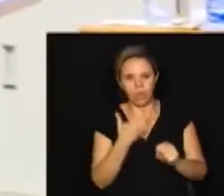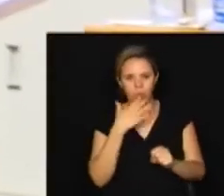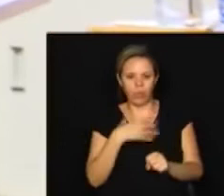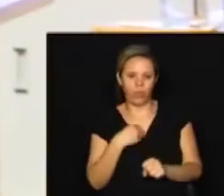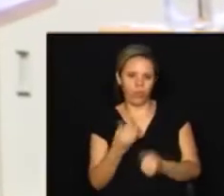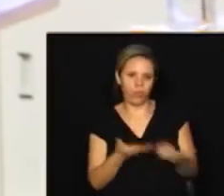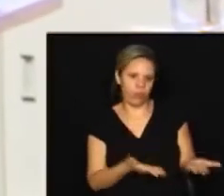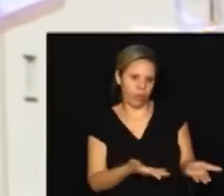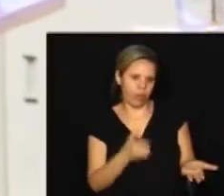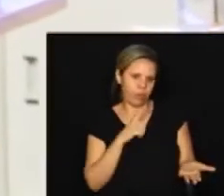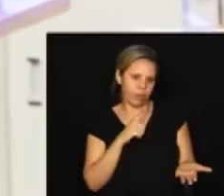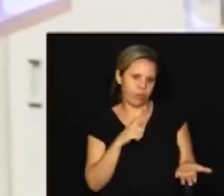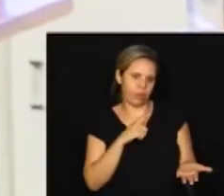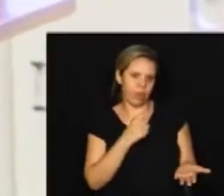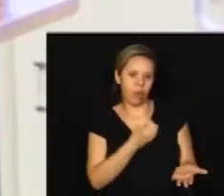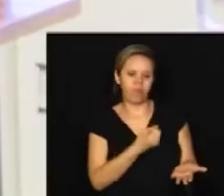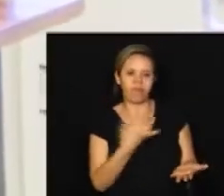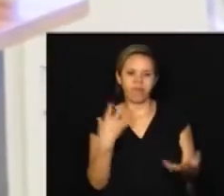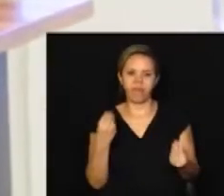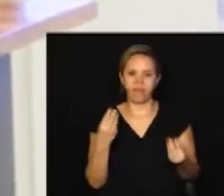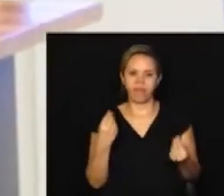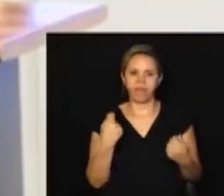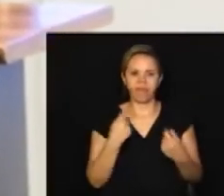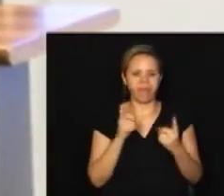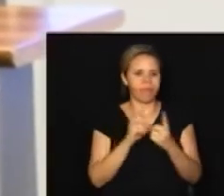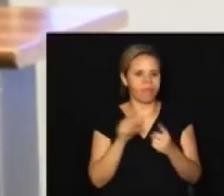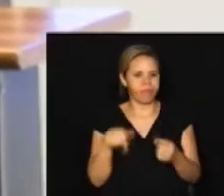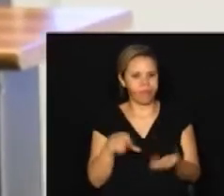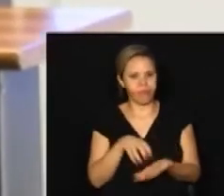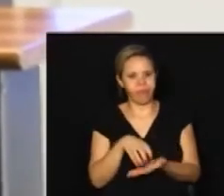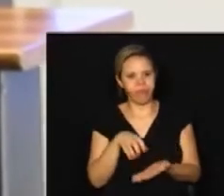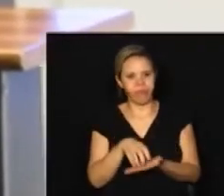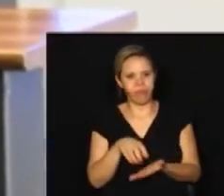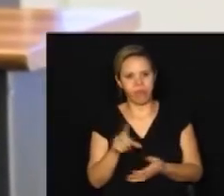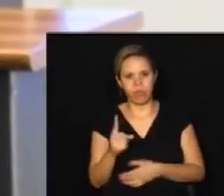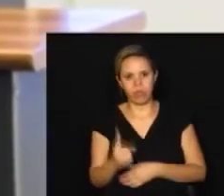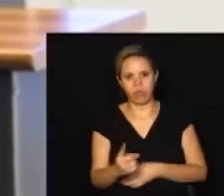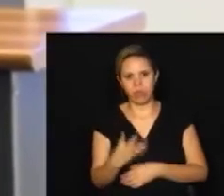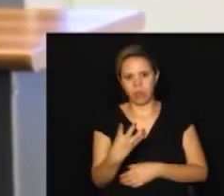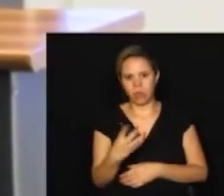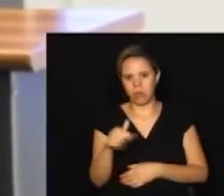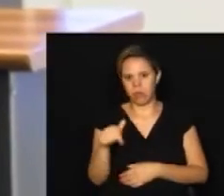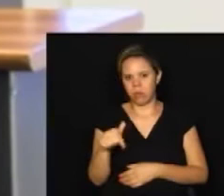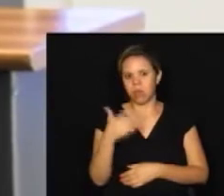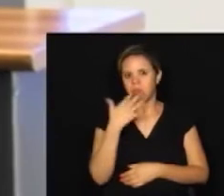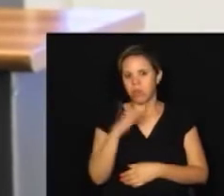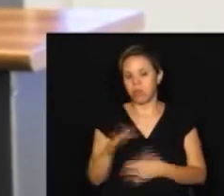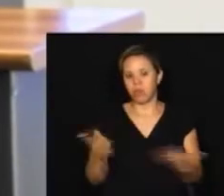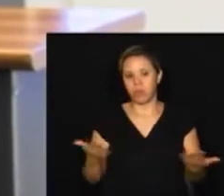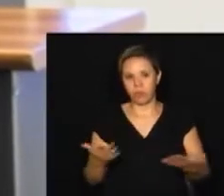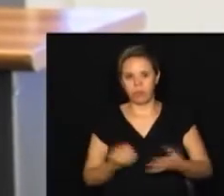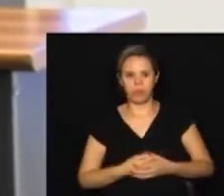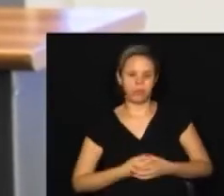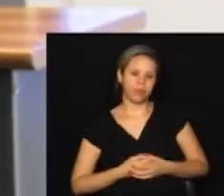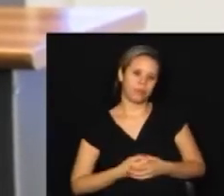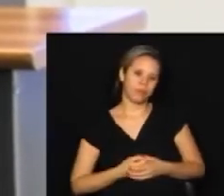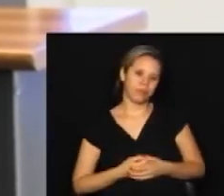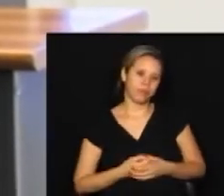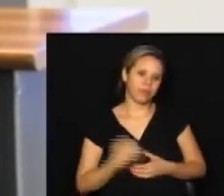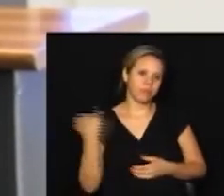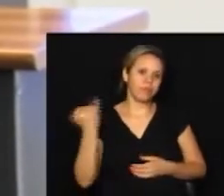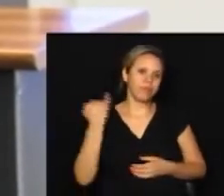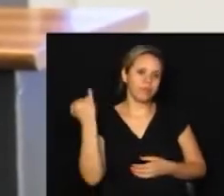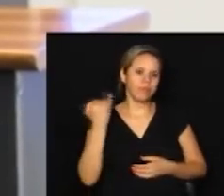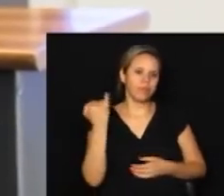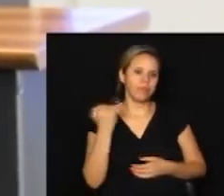Nós temos uma demanda não atendida aqui no centro de 147 crianças hoje. Mas o